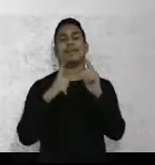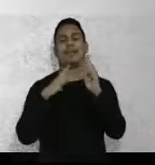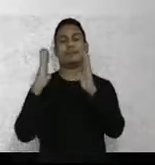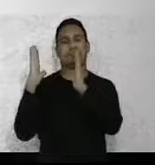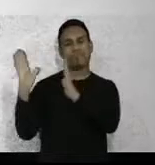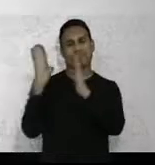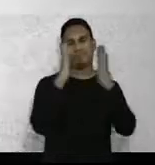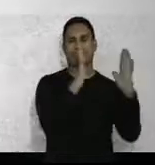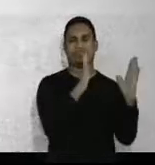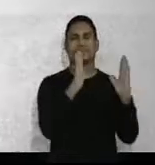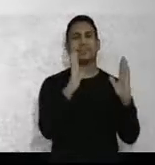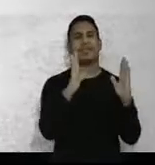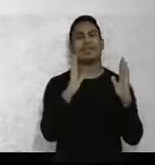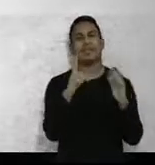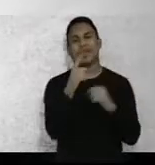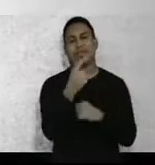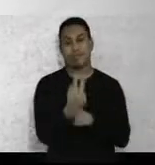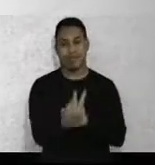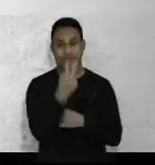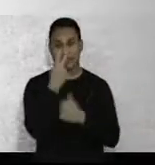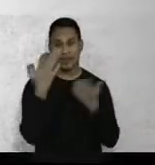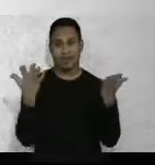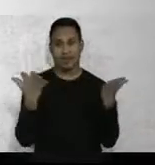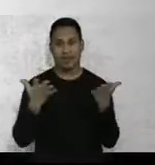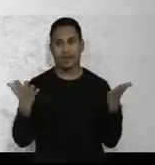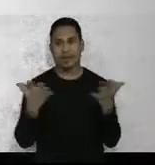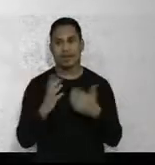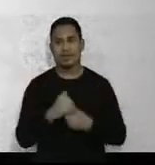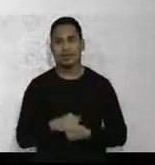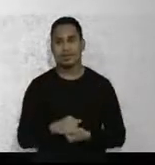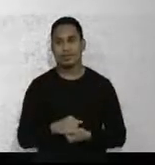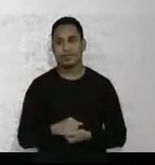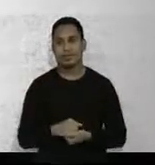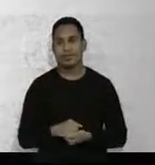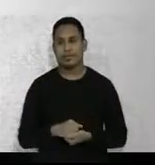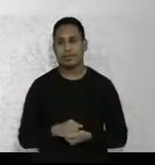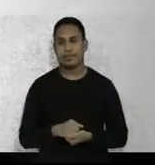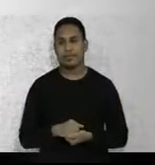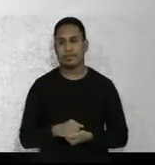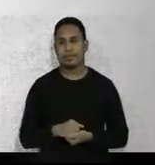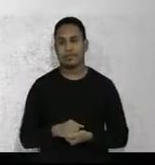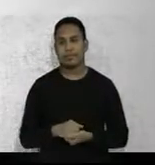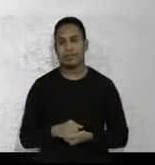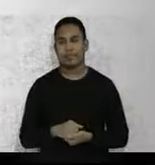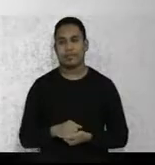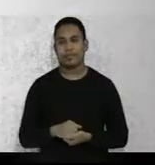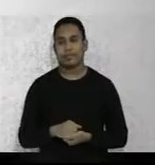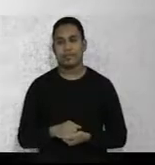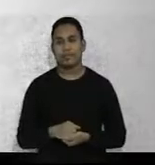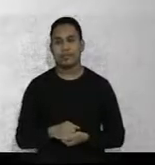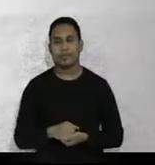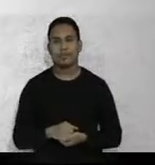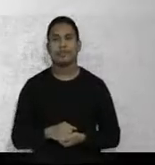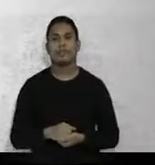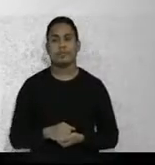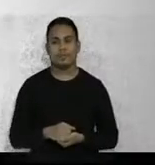né? Pronto, pois vamos. Vamos para o YouTube, que aí vocês veem a apresentação também, é melhor. Mas bora lá.